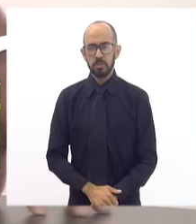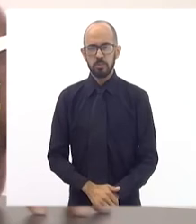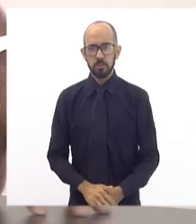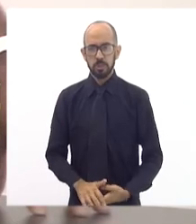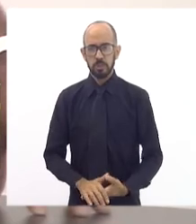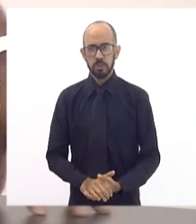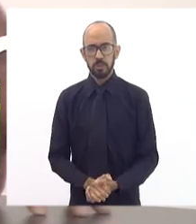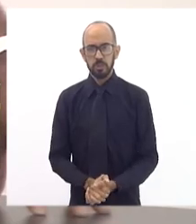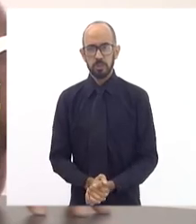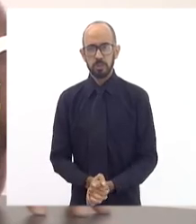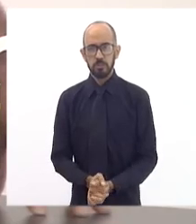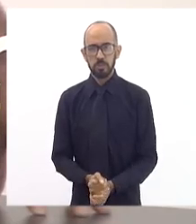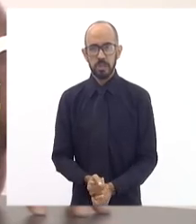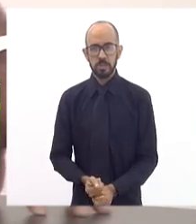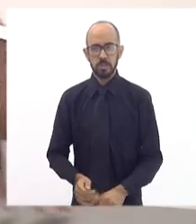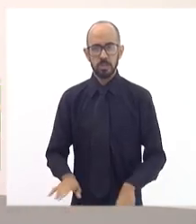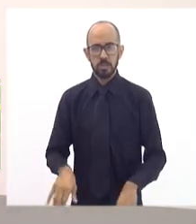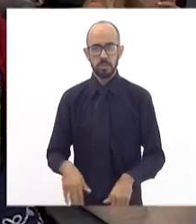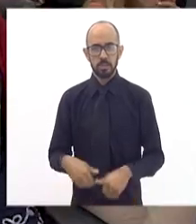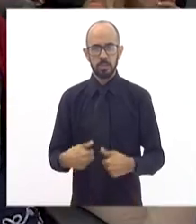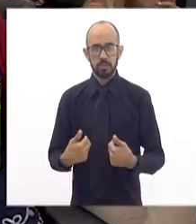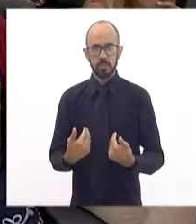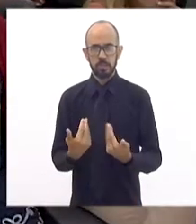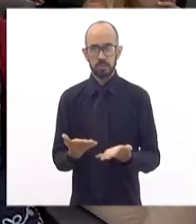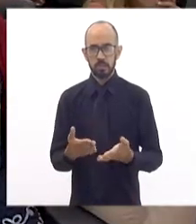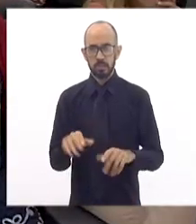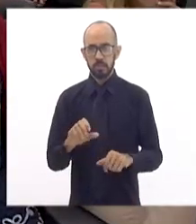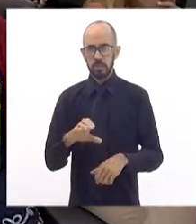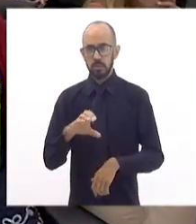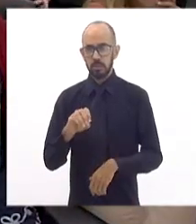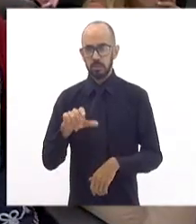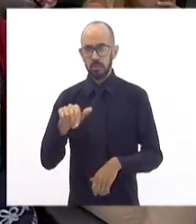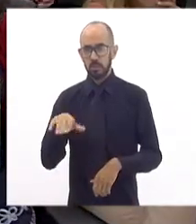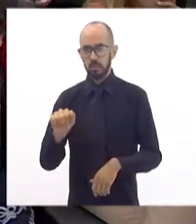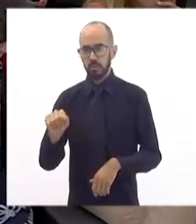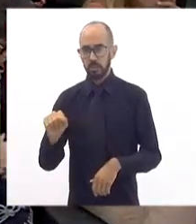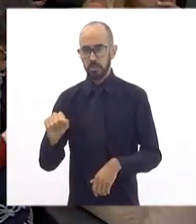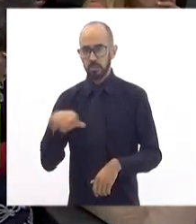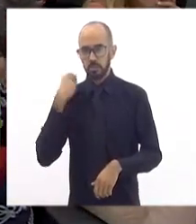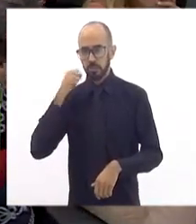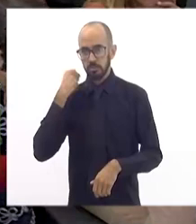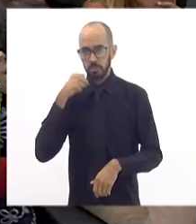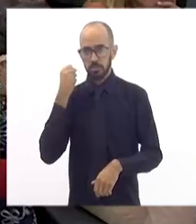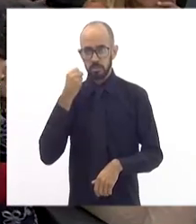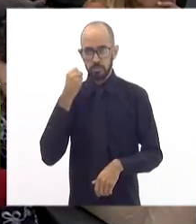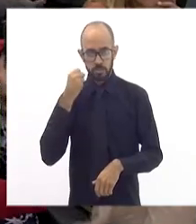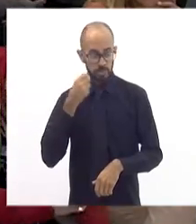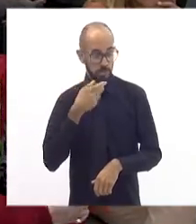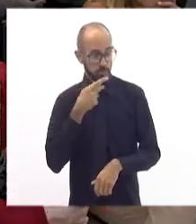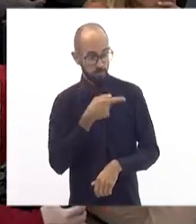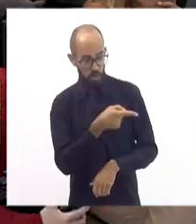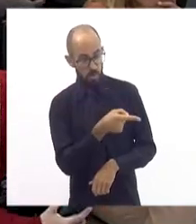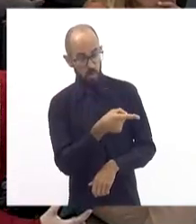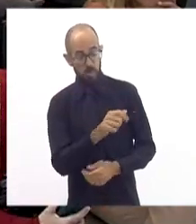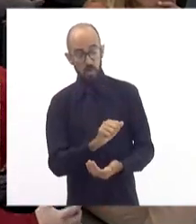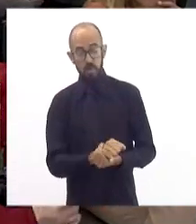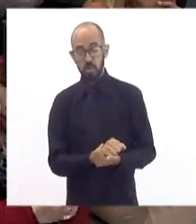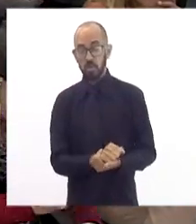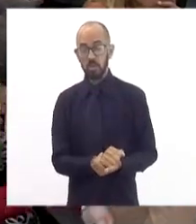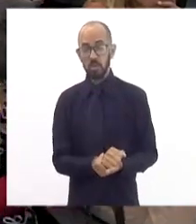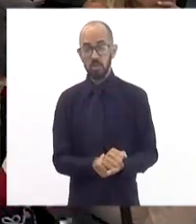da colônia da lá de Sepetiba amigo também companheiro e a gente